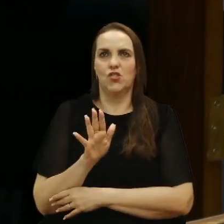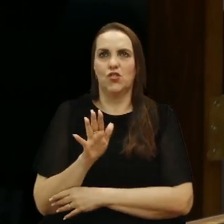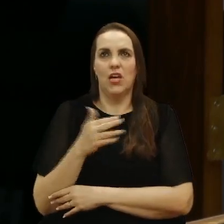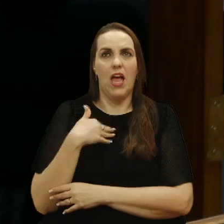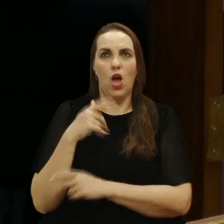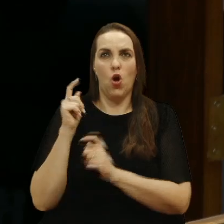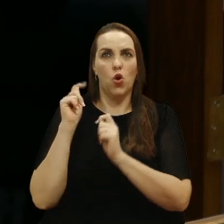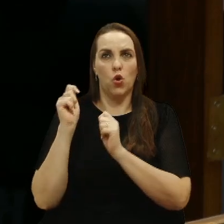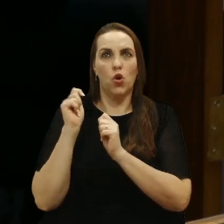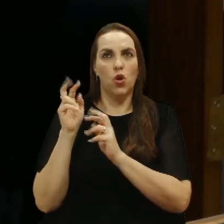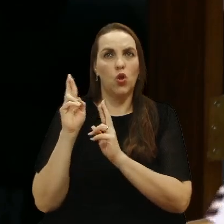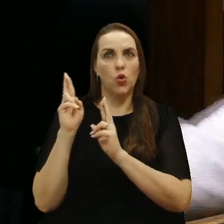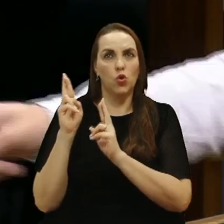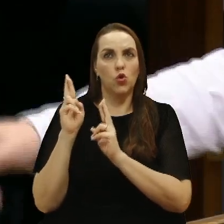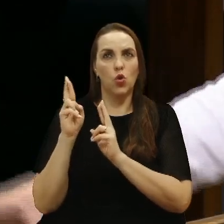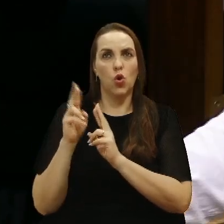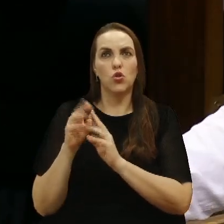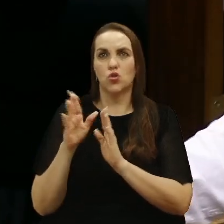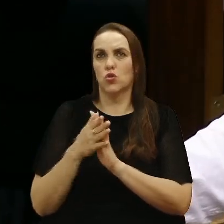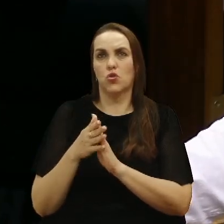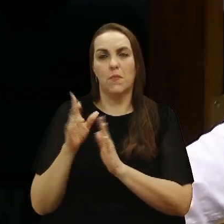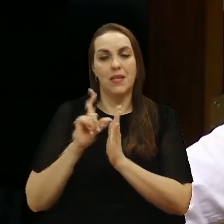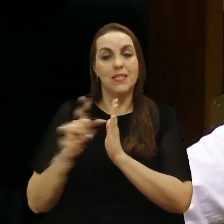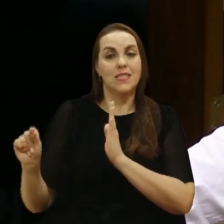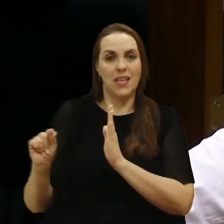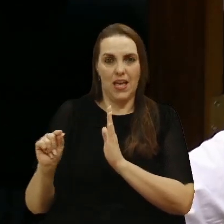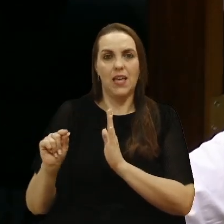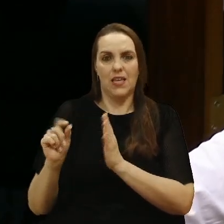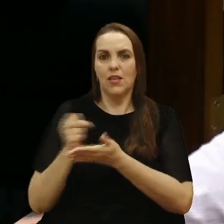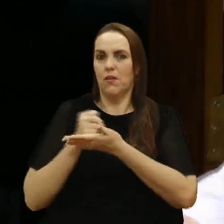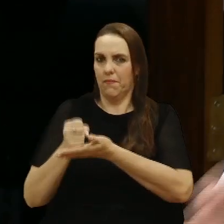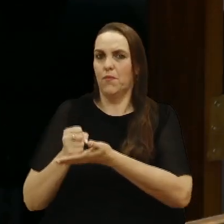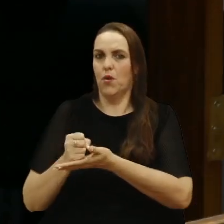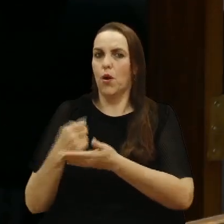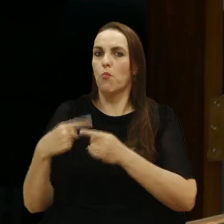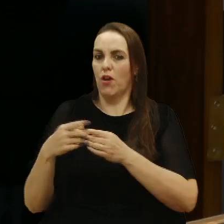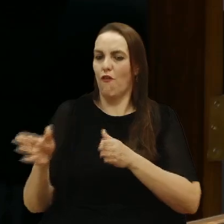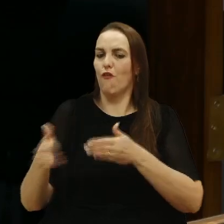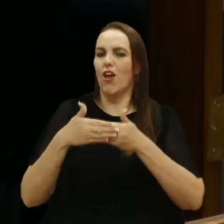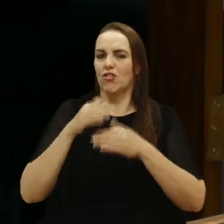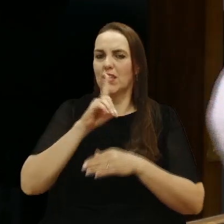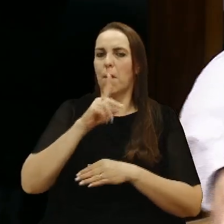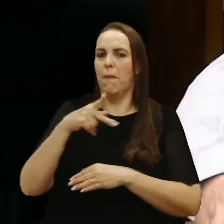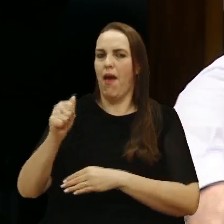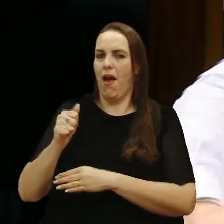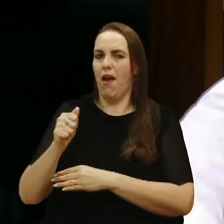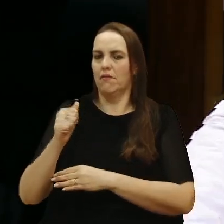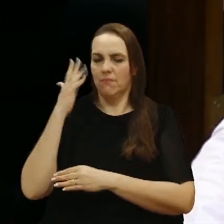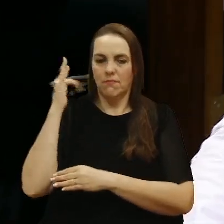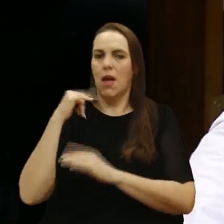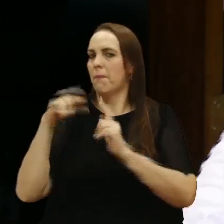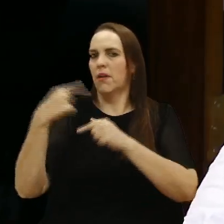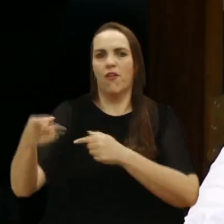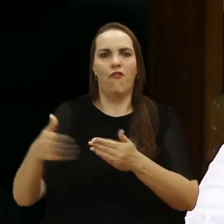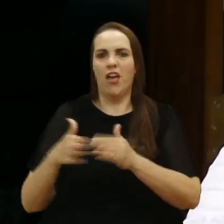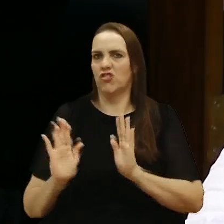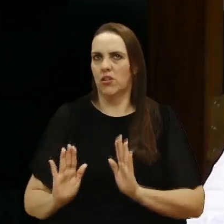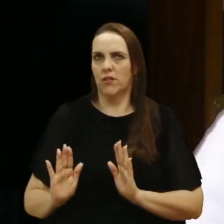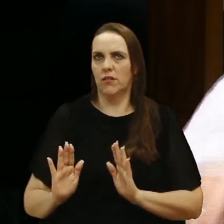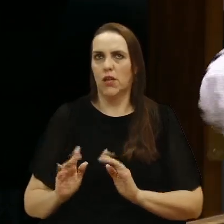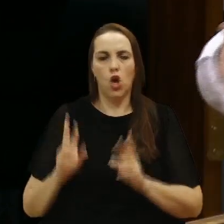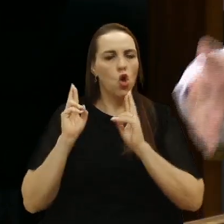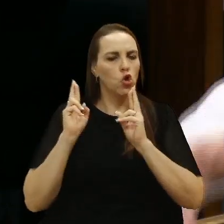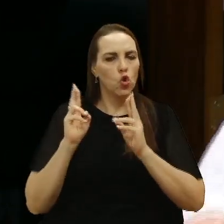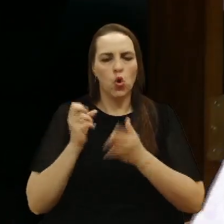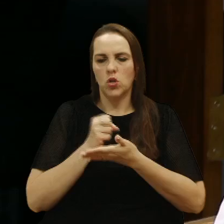senhora sair da base, porque senão eles fecham o DPA no outro dia. Eu torço para que a senhora permaneça na base do governo, mesmo com todos esses